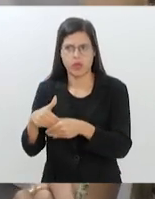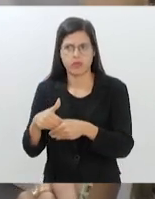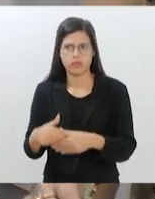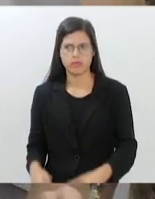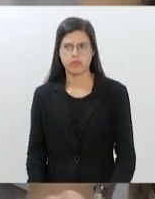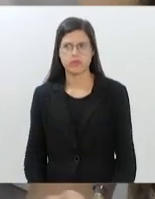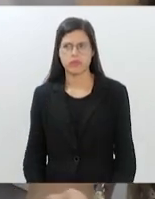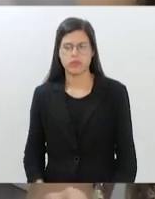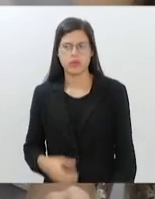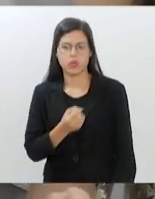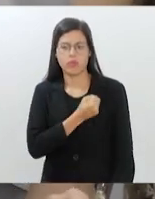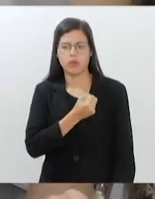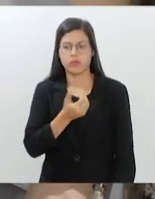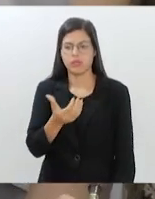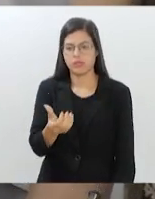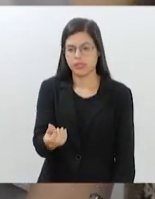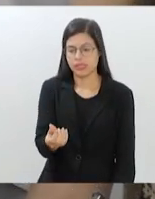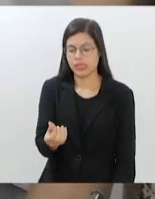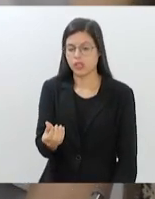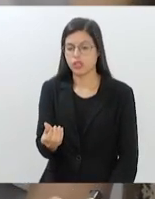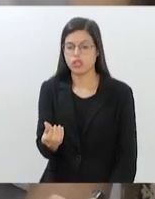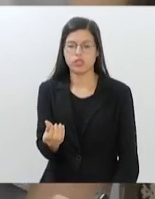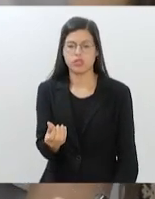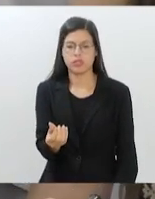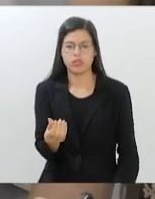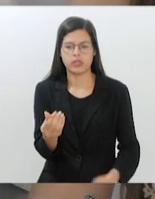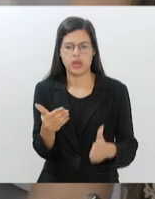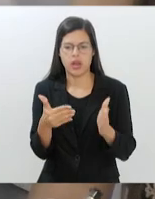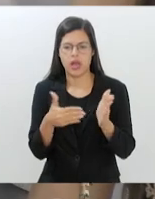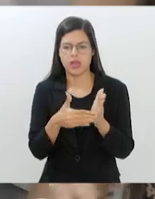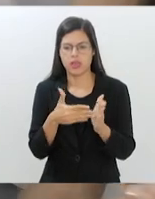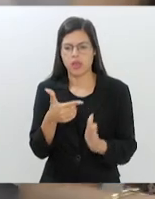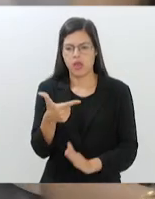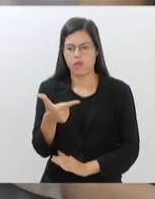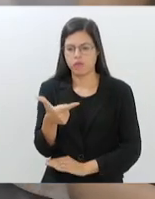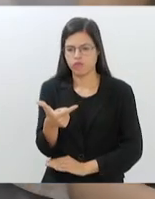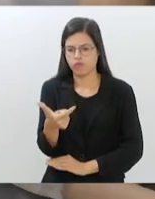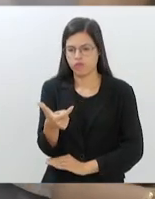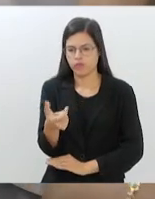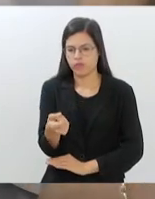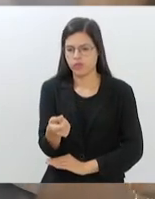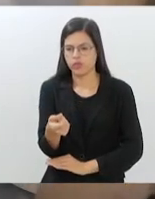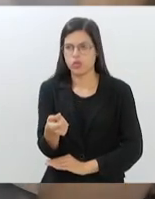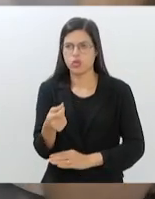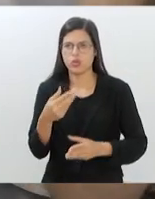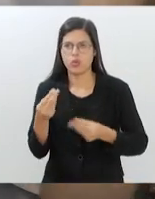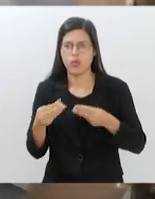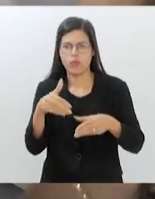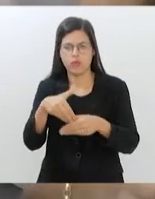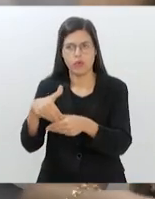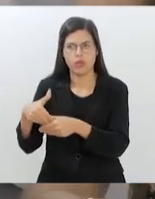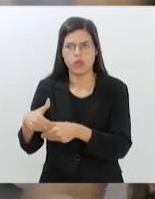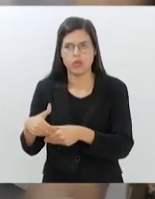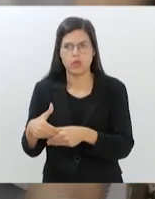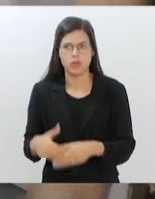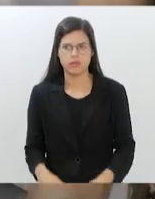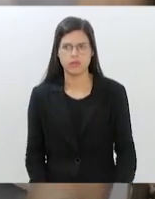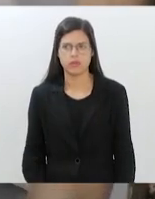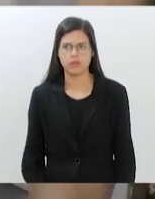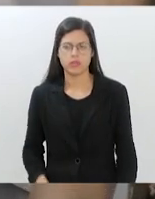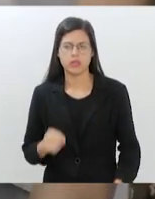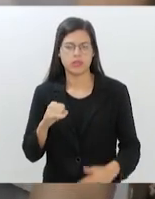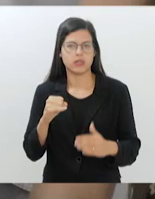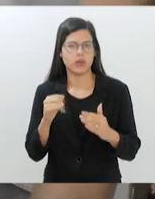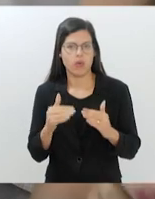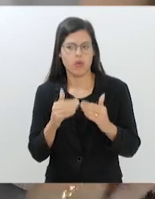bloco então do 16 ao 16 ao 20 como votam os senhores deputados os senhores que